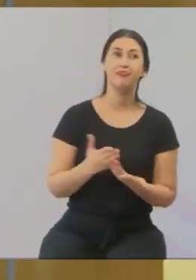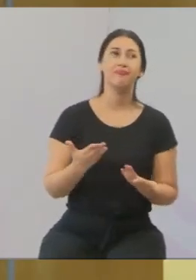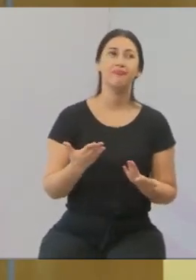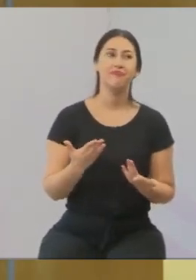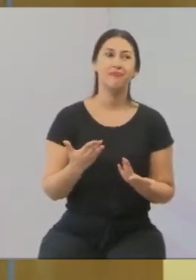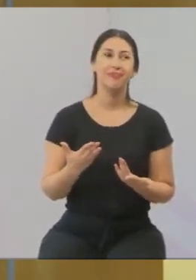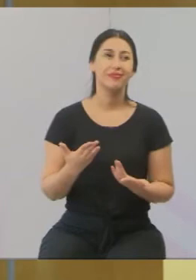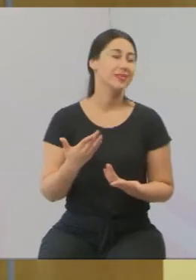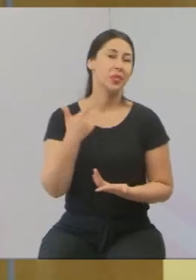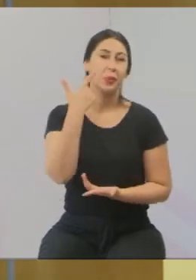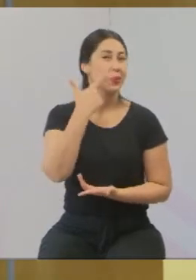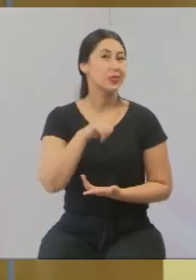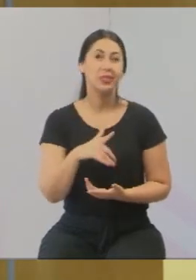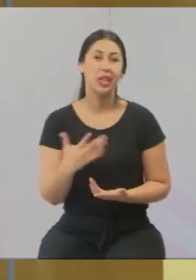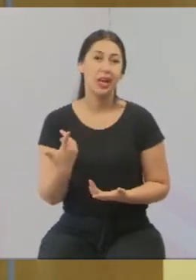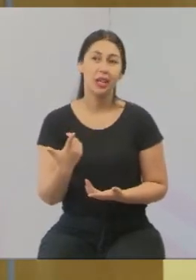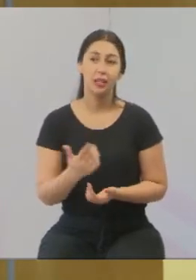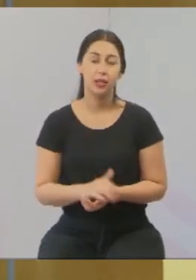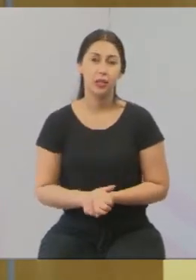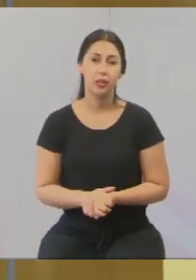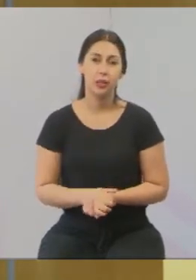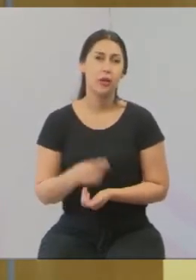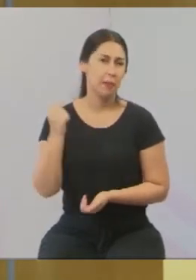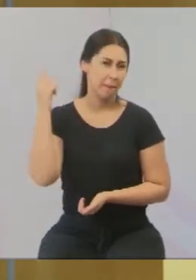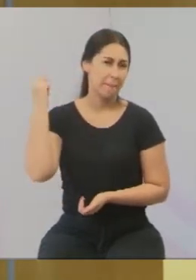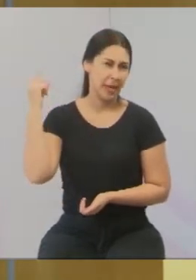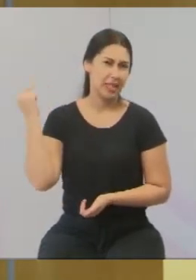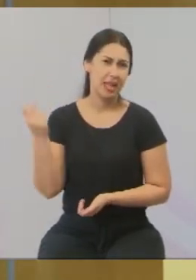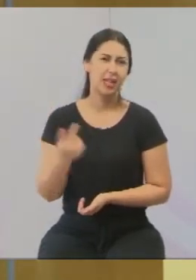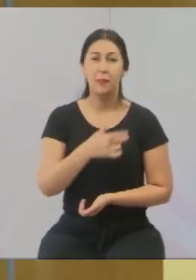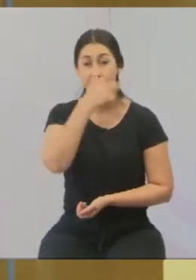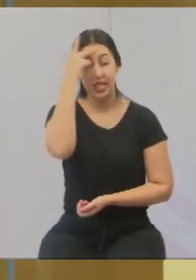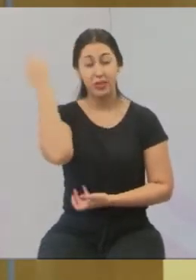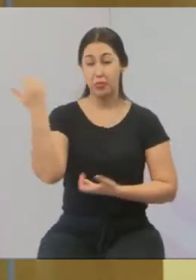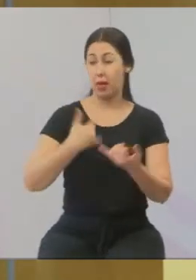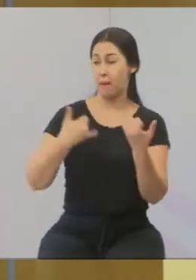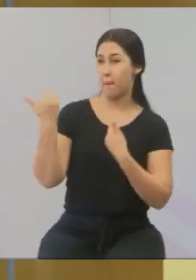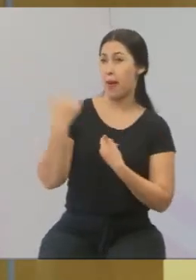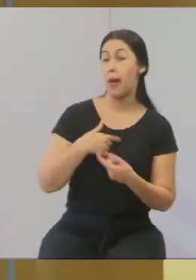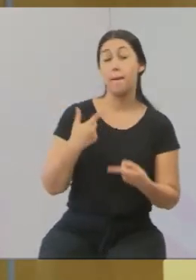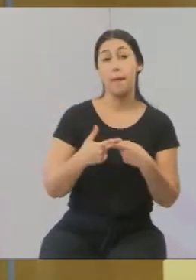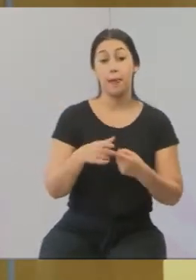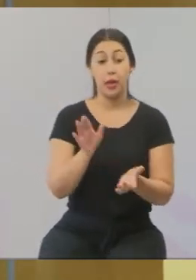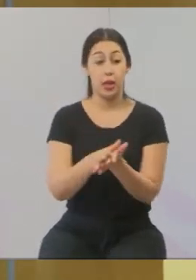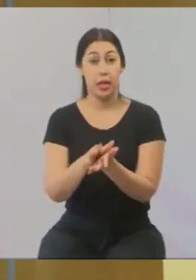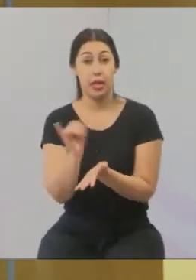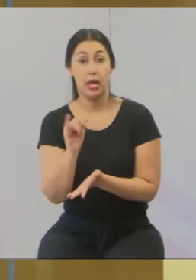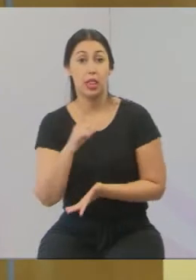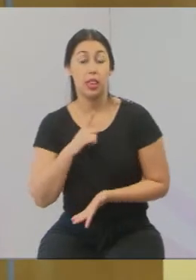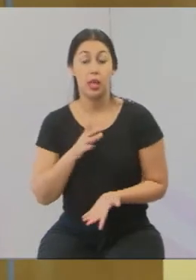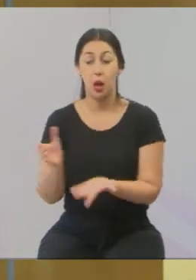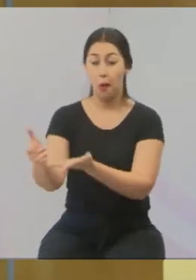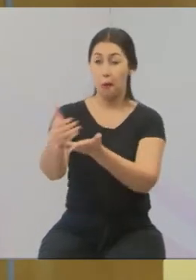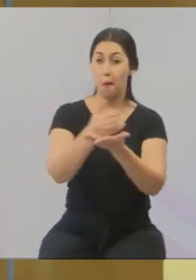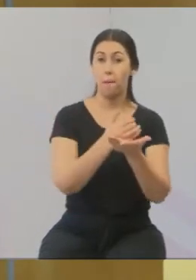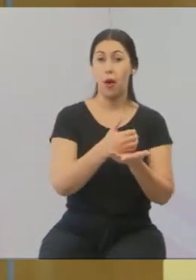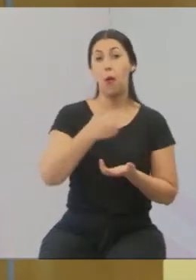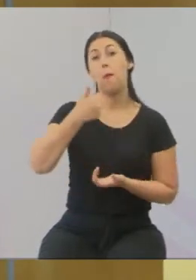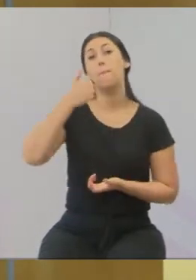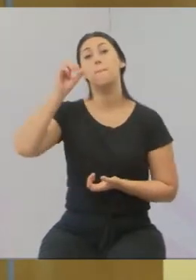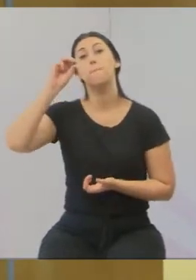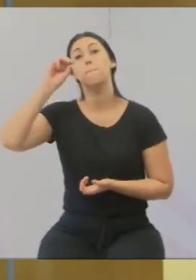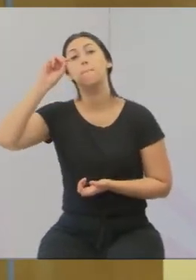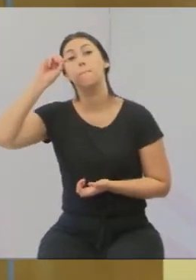vou falar isso aqui. E eu ouvi muito isso na minha época, Não, porque a cidade arrecada R$1 bilhão no asfalto Ijau porque